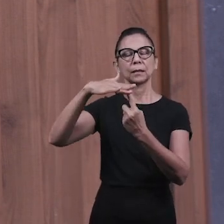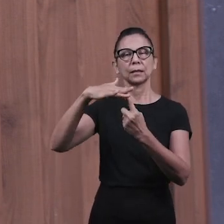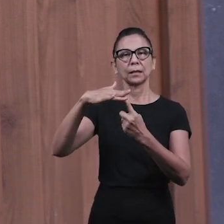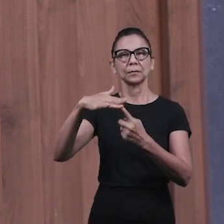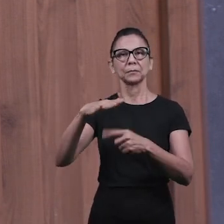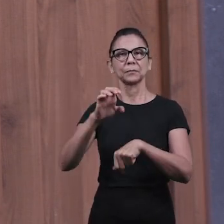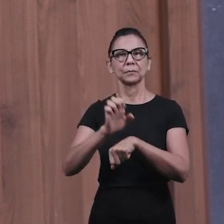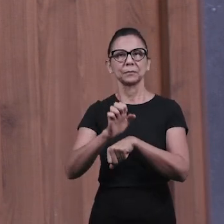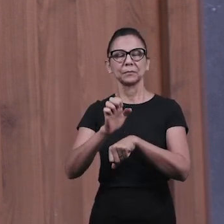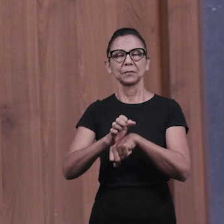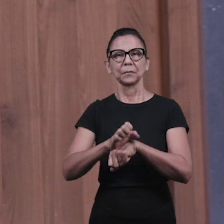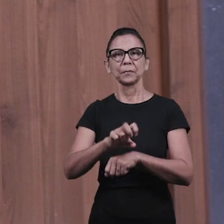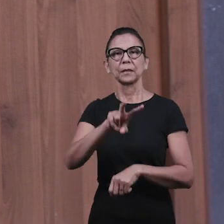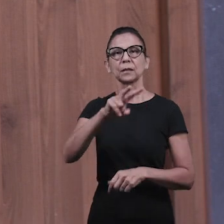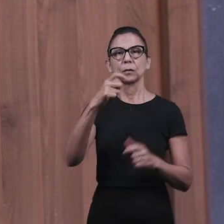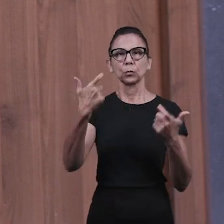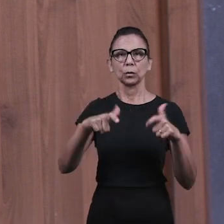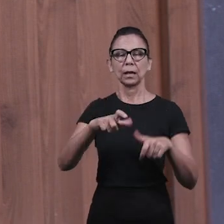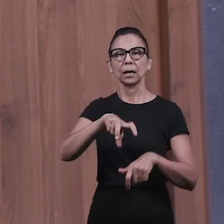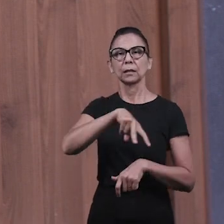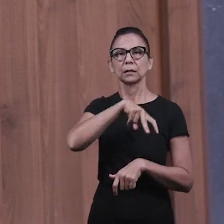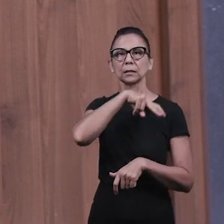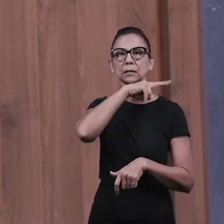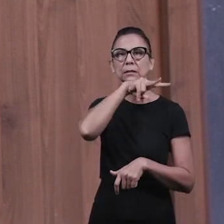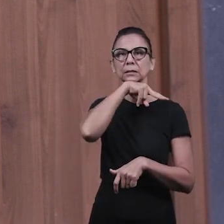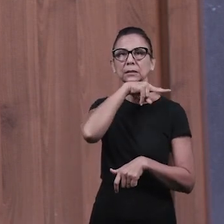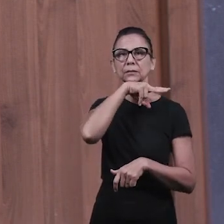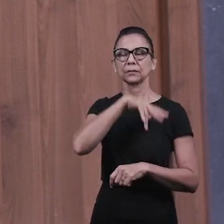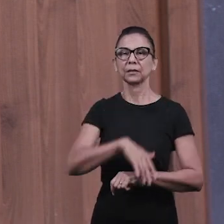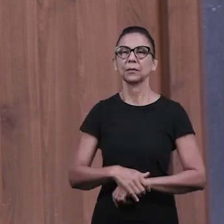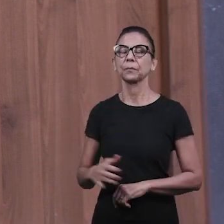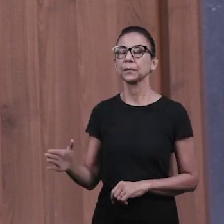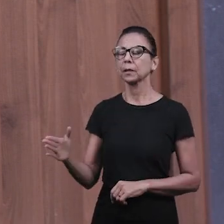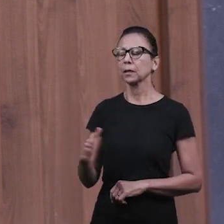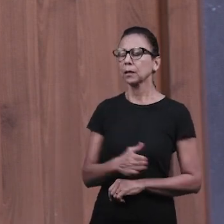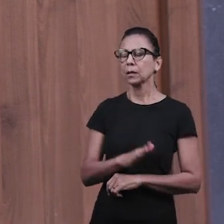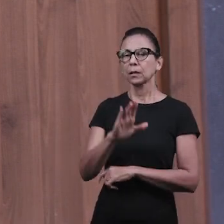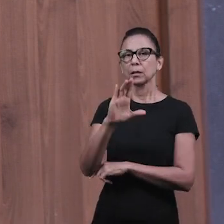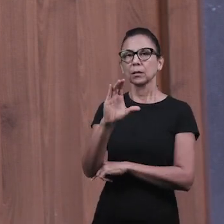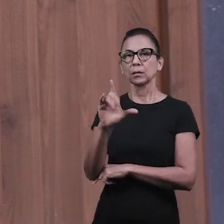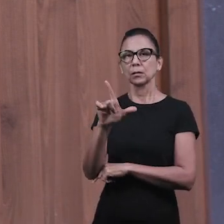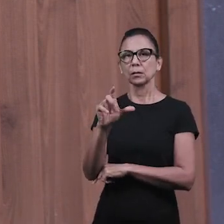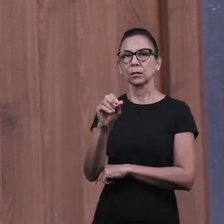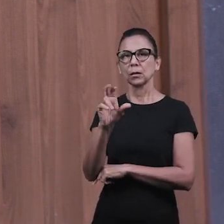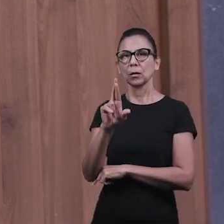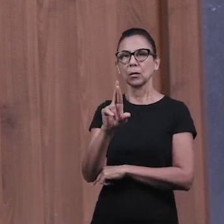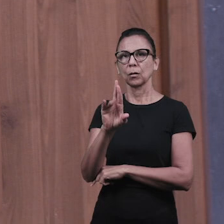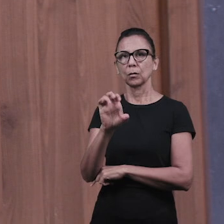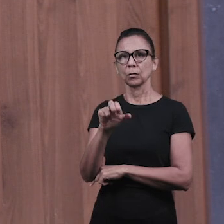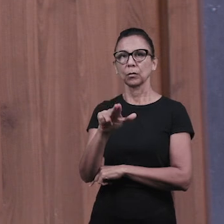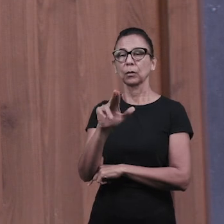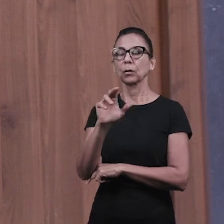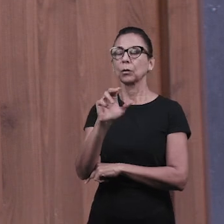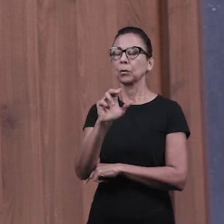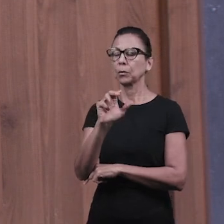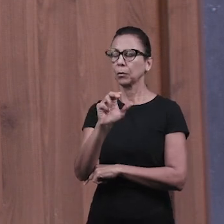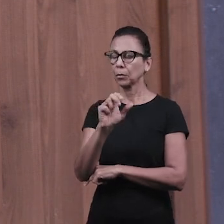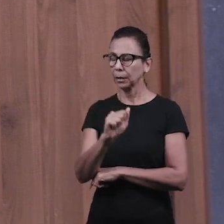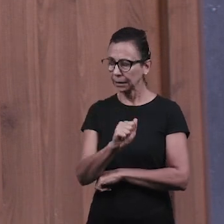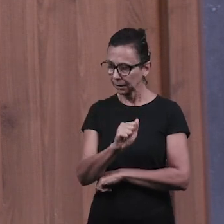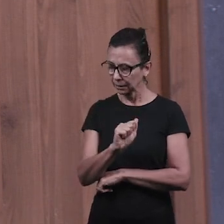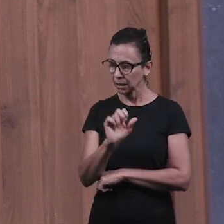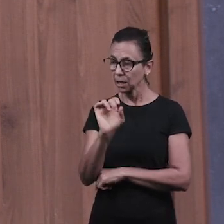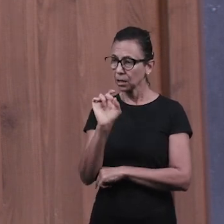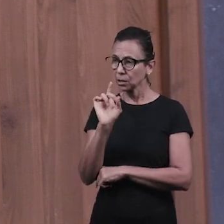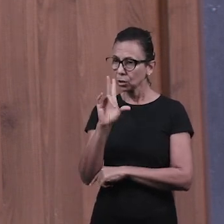vai dar essa resposta. Lorena, você faz de novo a pergunta e eu quero que você cite então, por favor, a resposta,